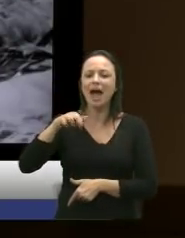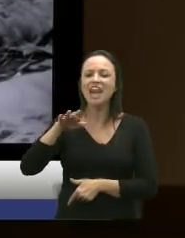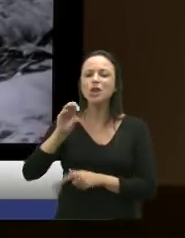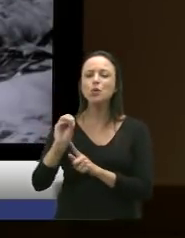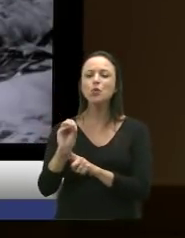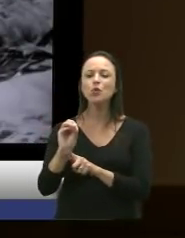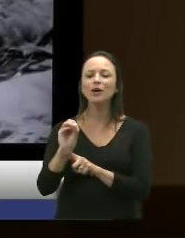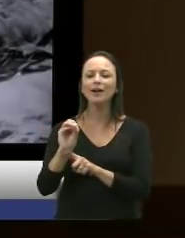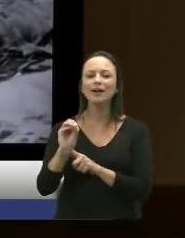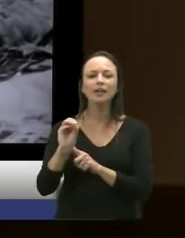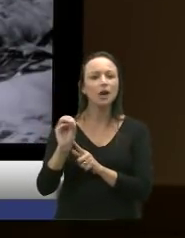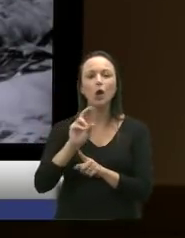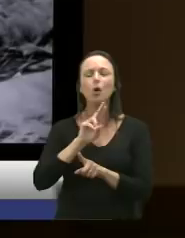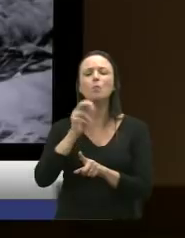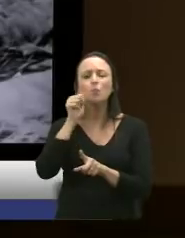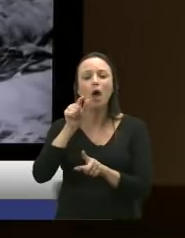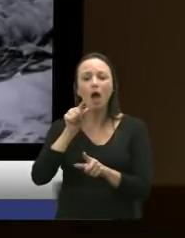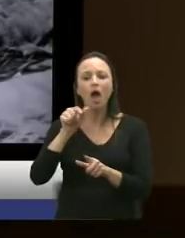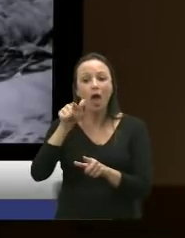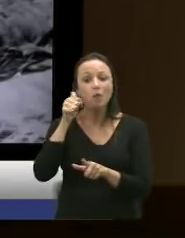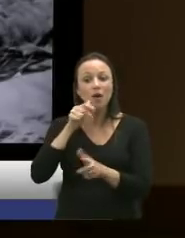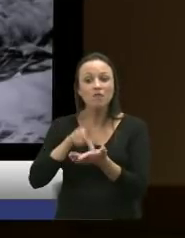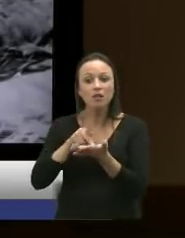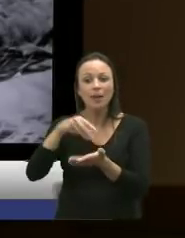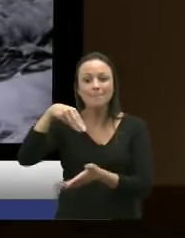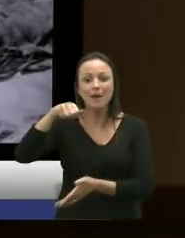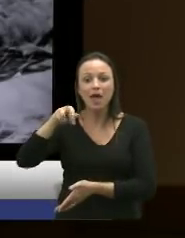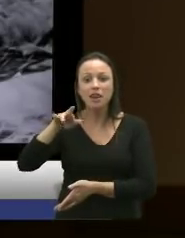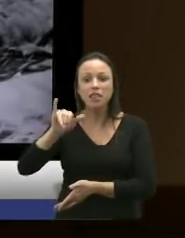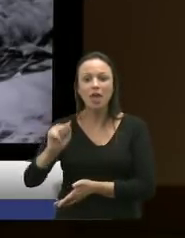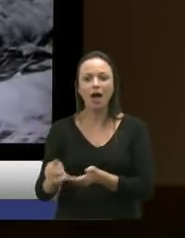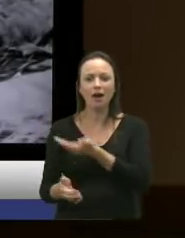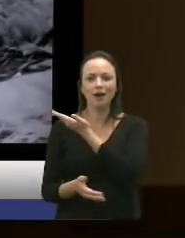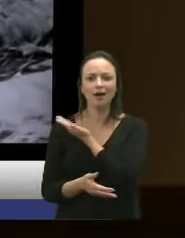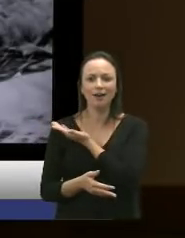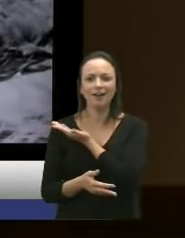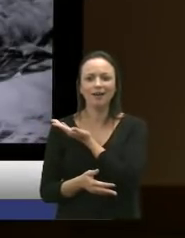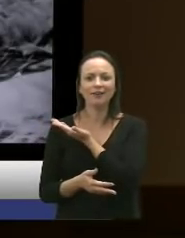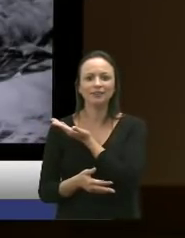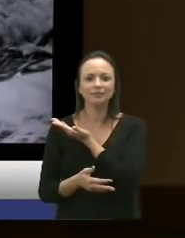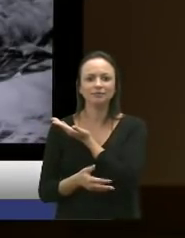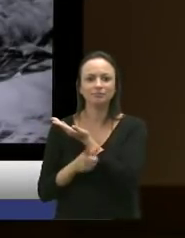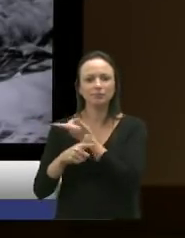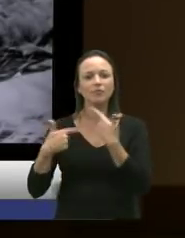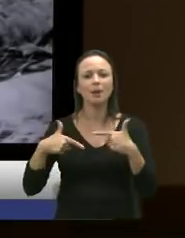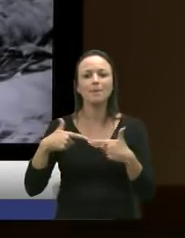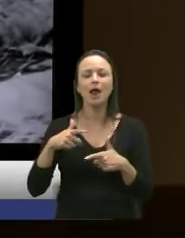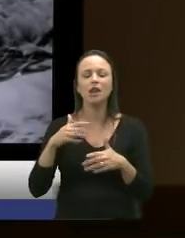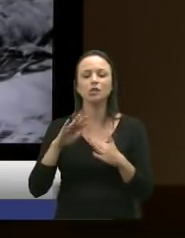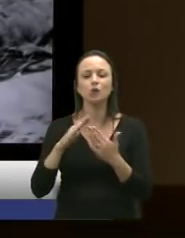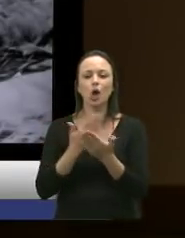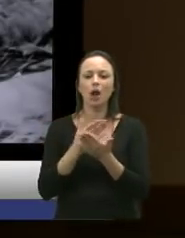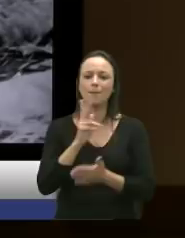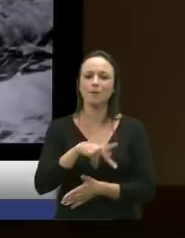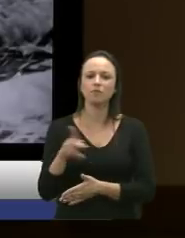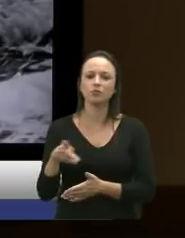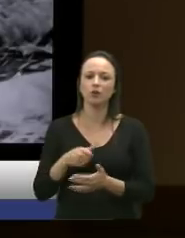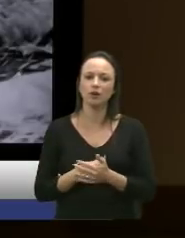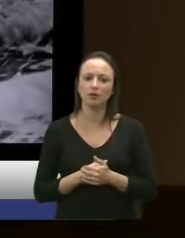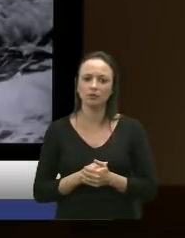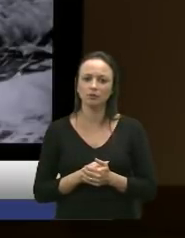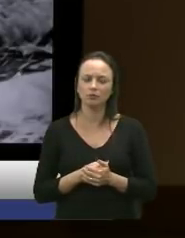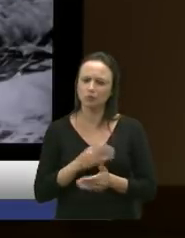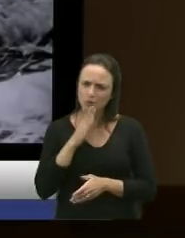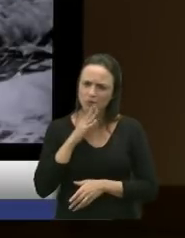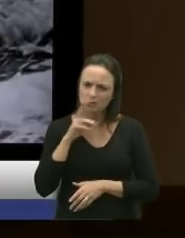Estela Rosa Esguaçábia. Estela Rosa Esguaçábia, que trabalhava em escola, que era professora. Sabiam? Vocês